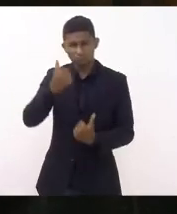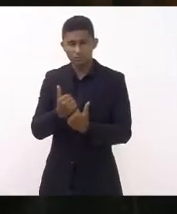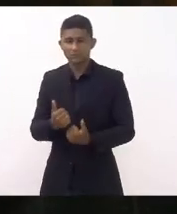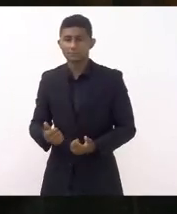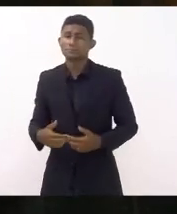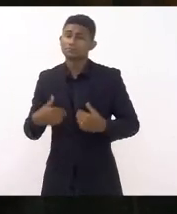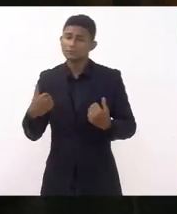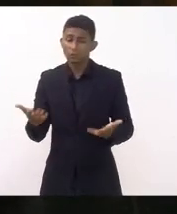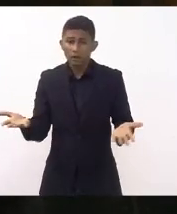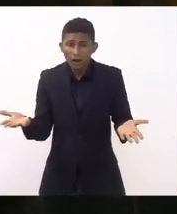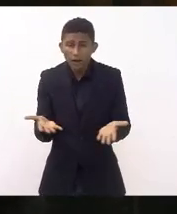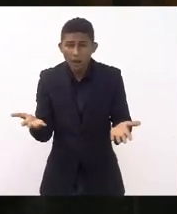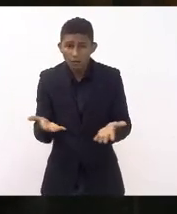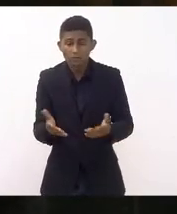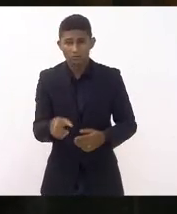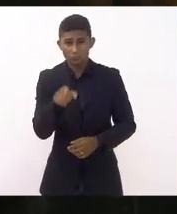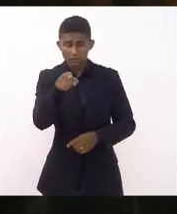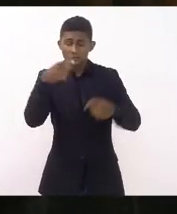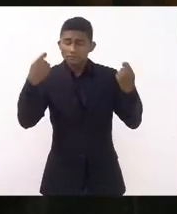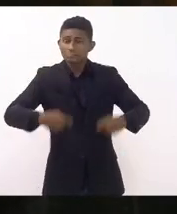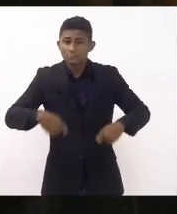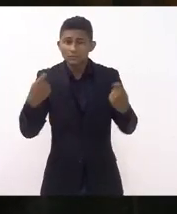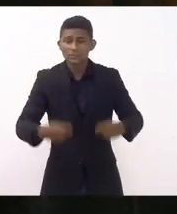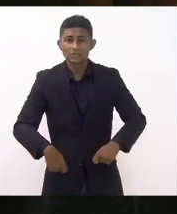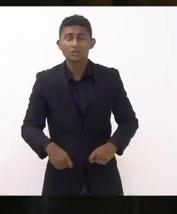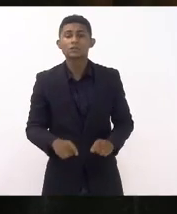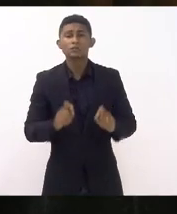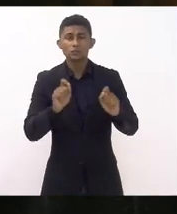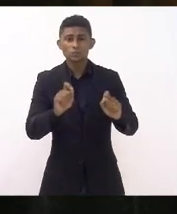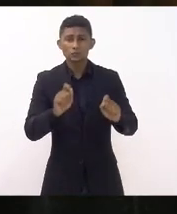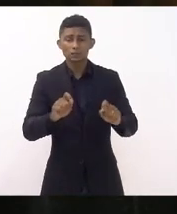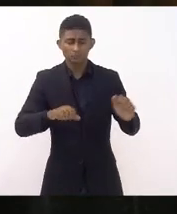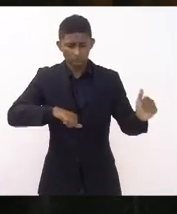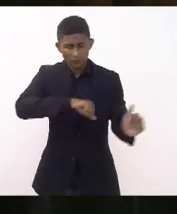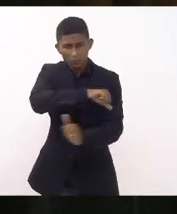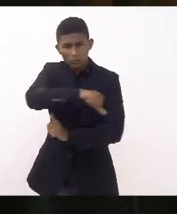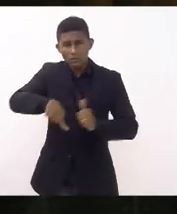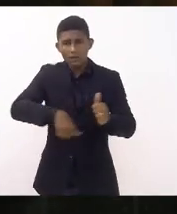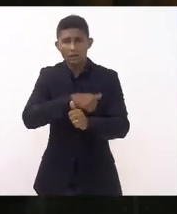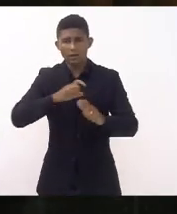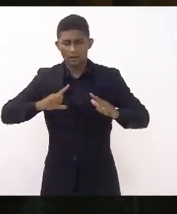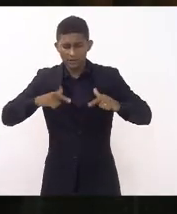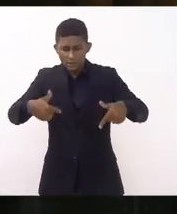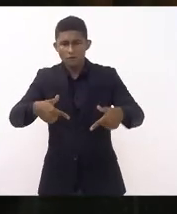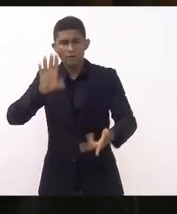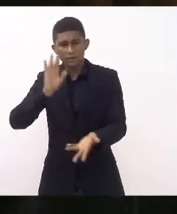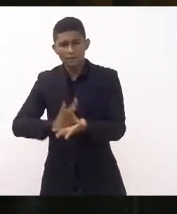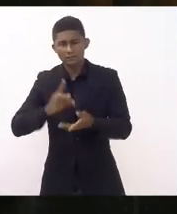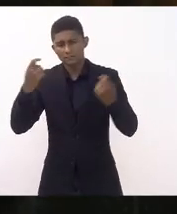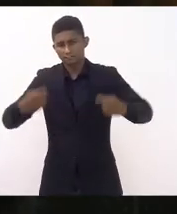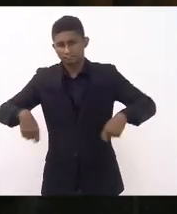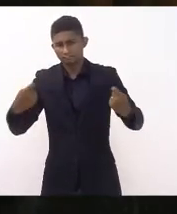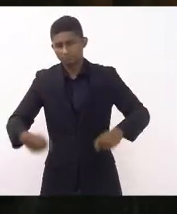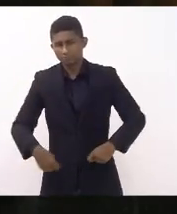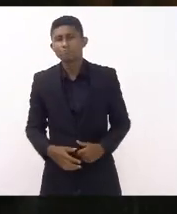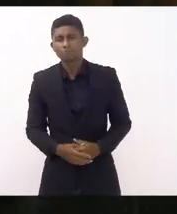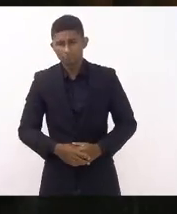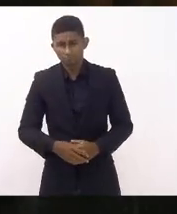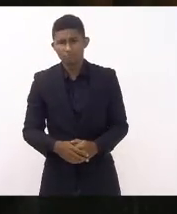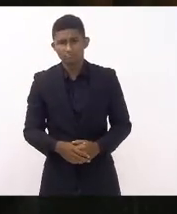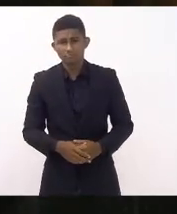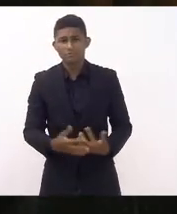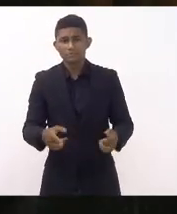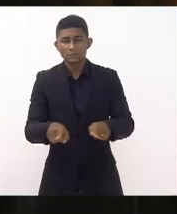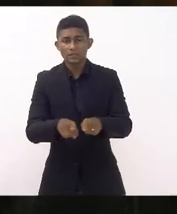Então, comece agora a limpar, comece agora a ter atitude de verdade, comece agora a ter um